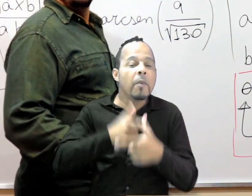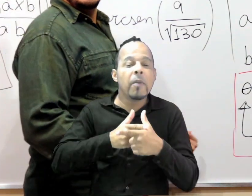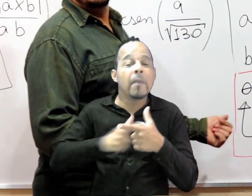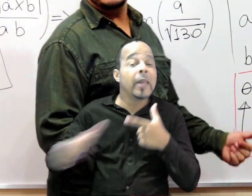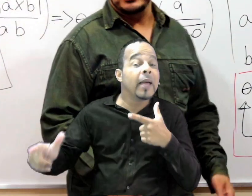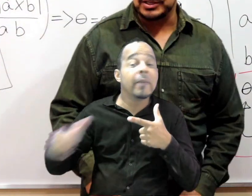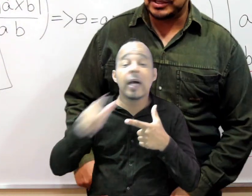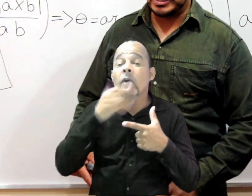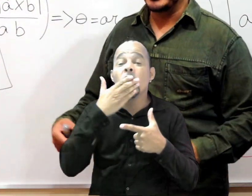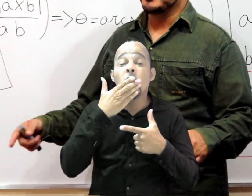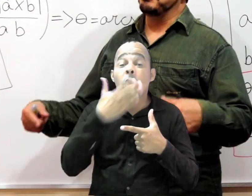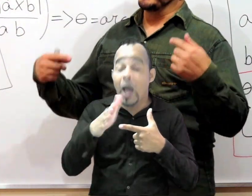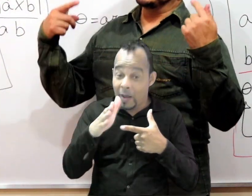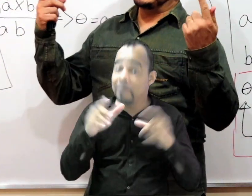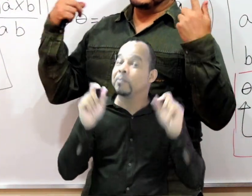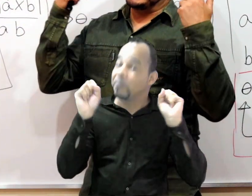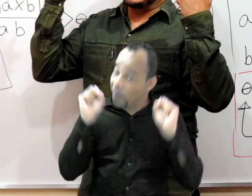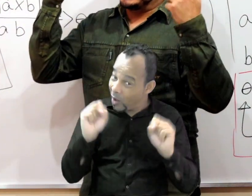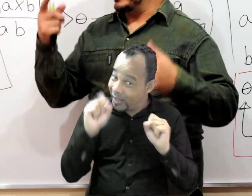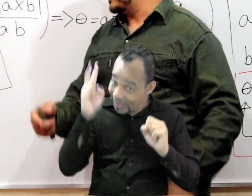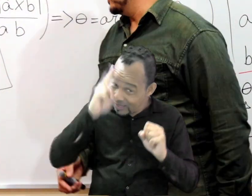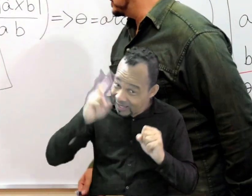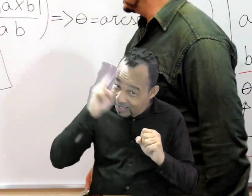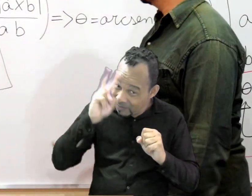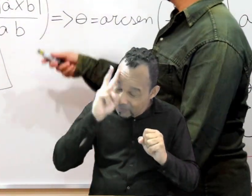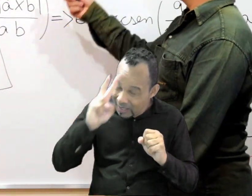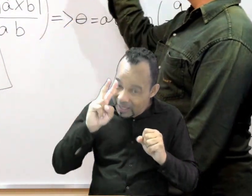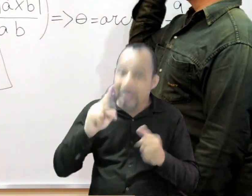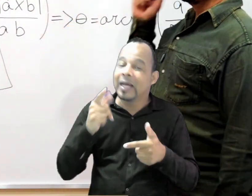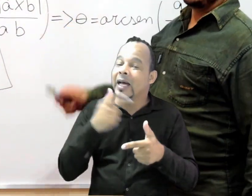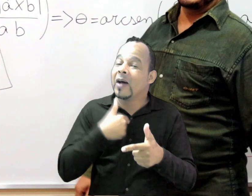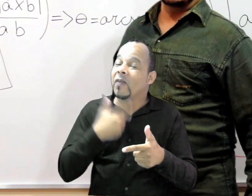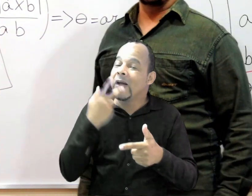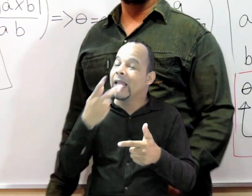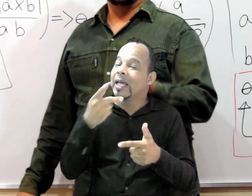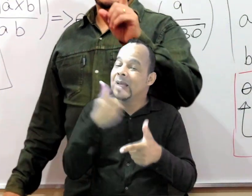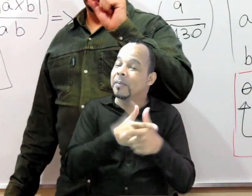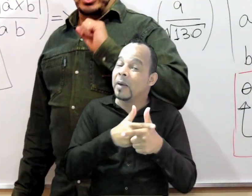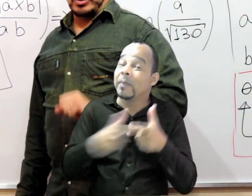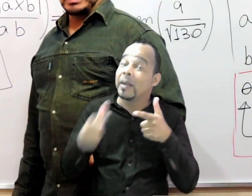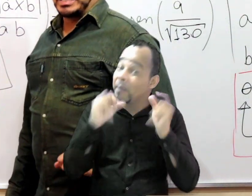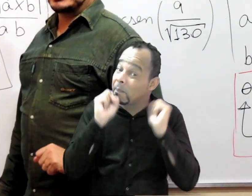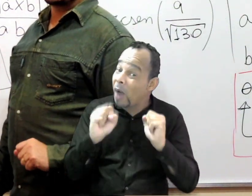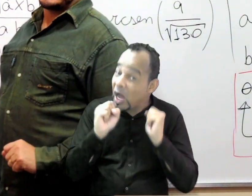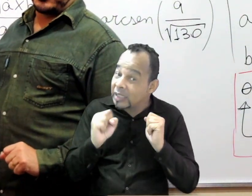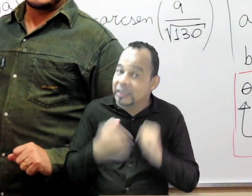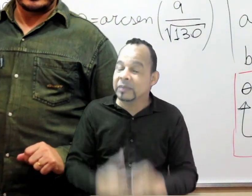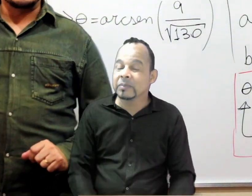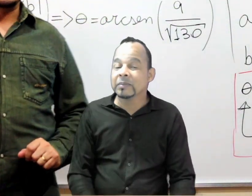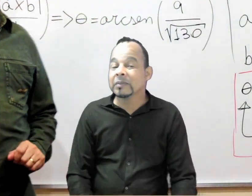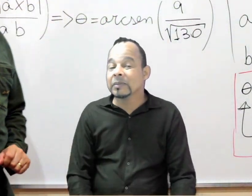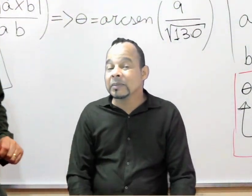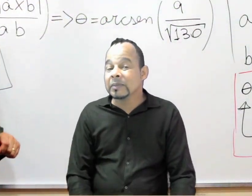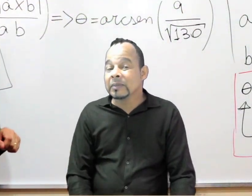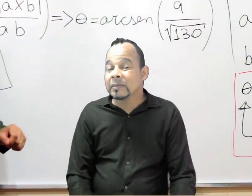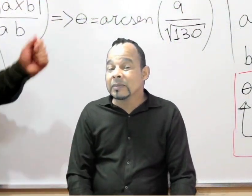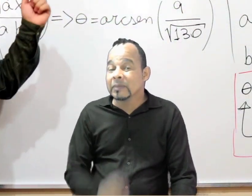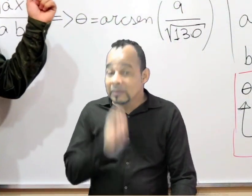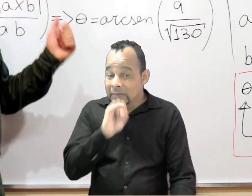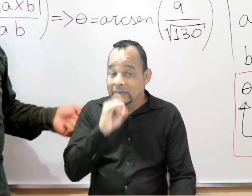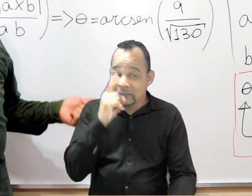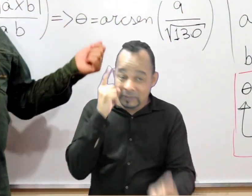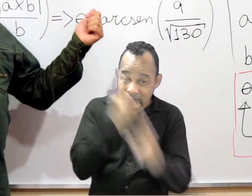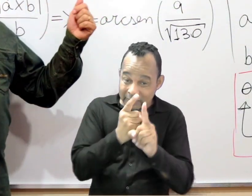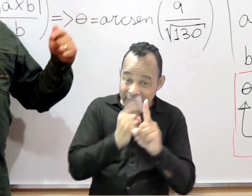o problema que eu disse que poderia acontecer no final da aula 10 se a gente fosse encontrar o ângulo